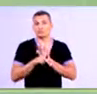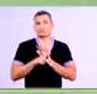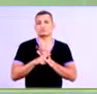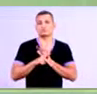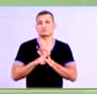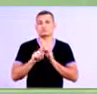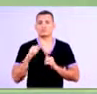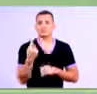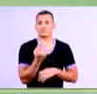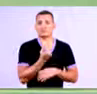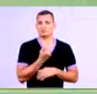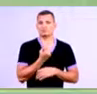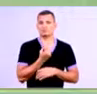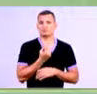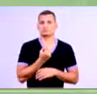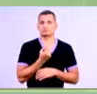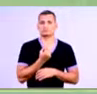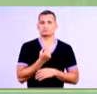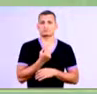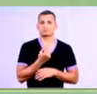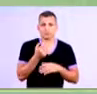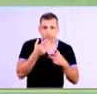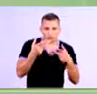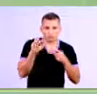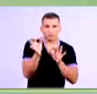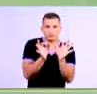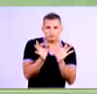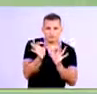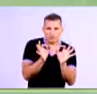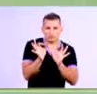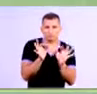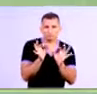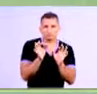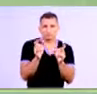que pensa nas coisas tudo organizado, tudo estruturado,